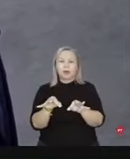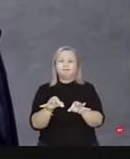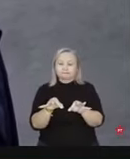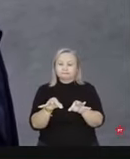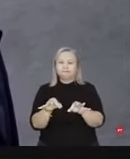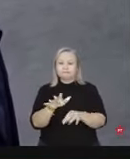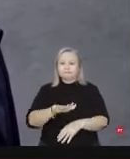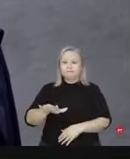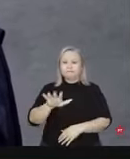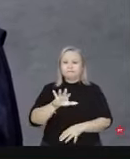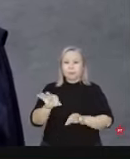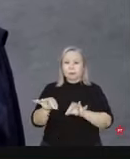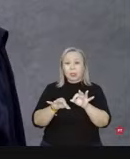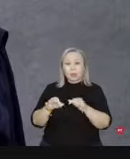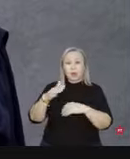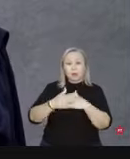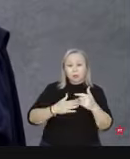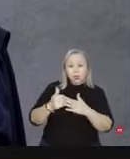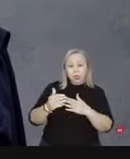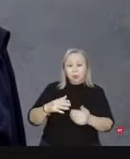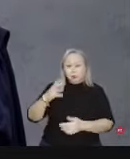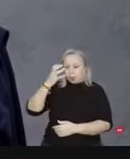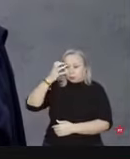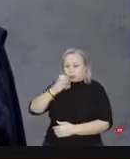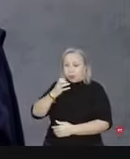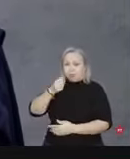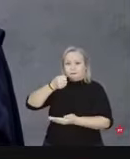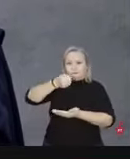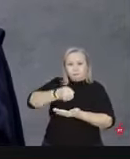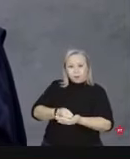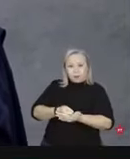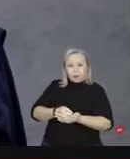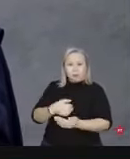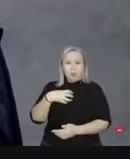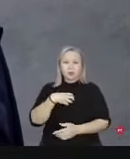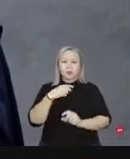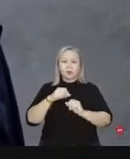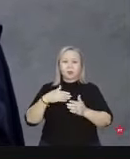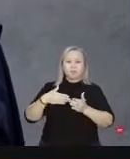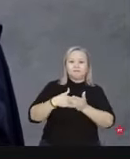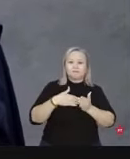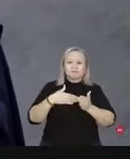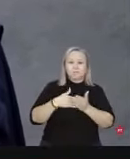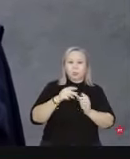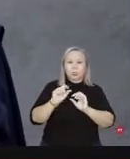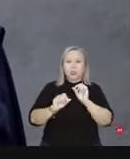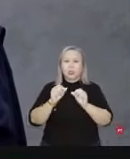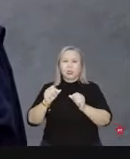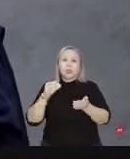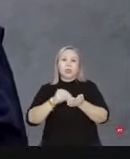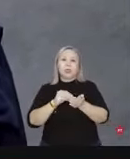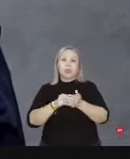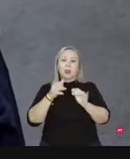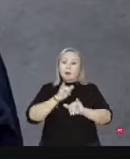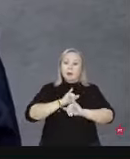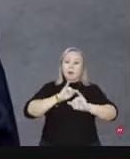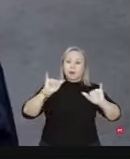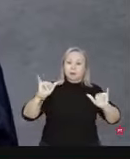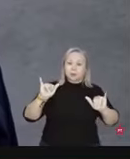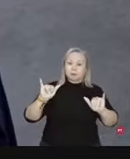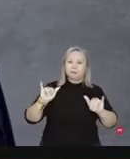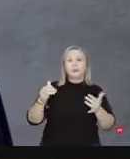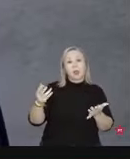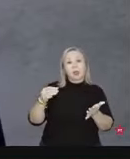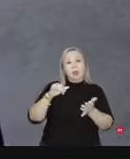preparar para atuar de maneira séria e firme no sentido de impedir que a desinformação